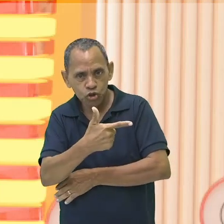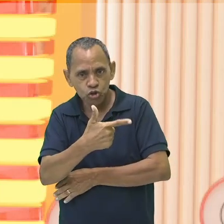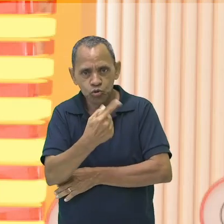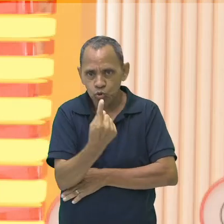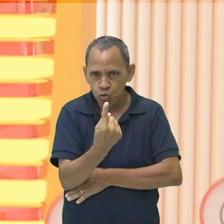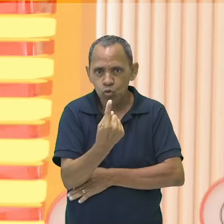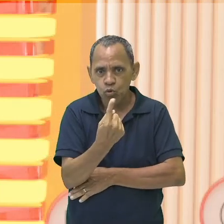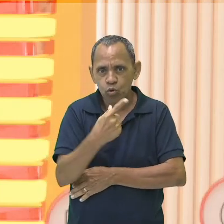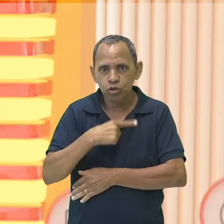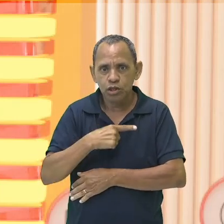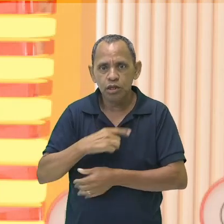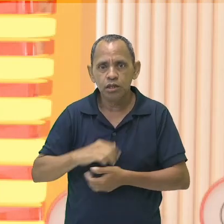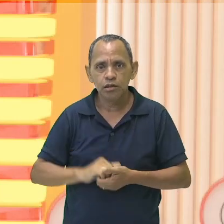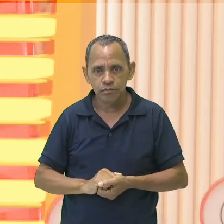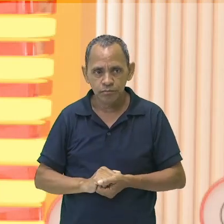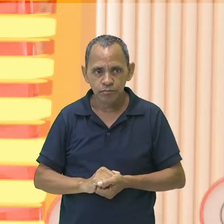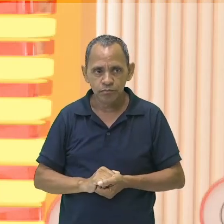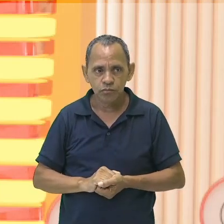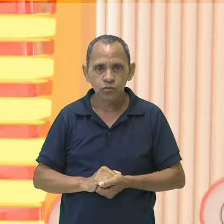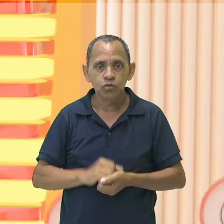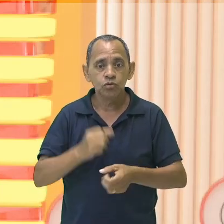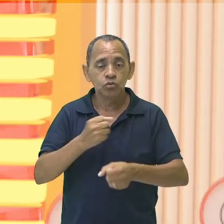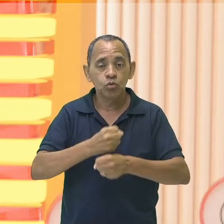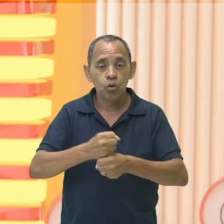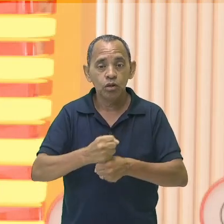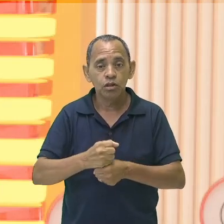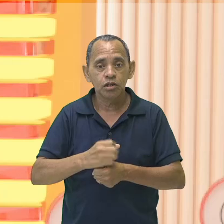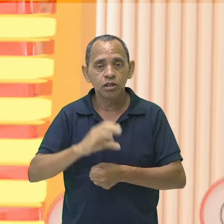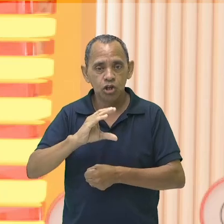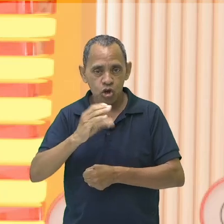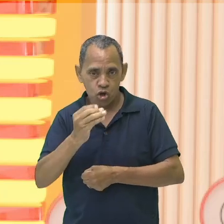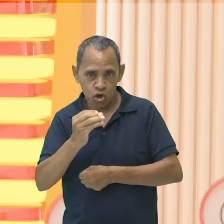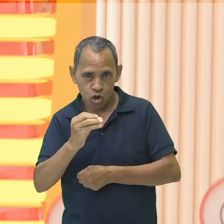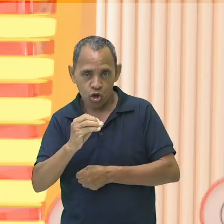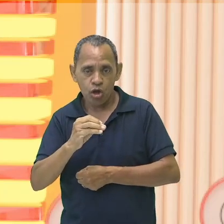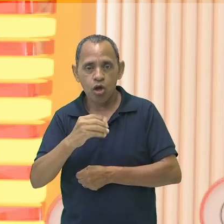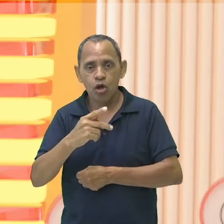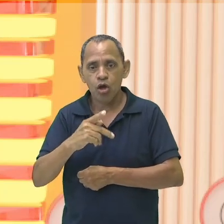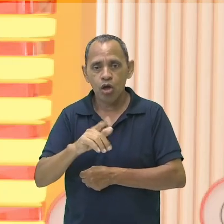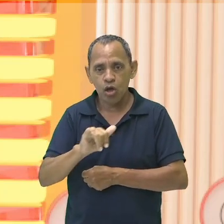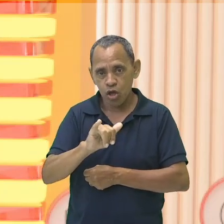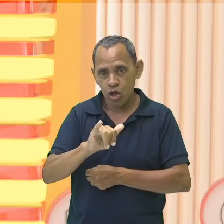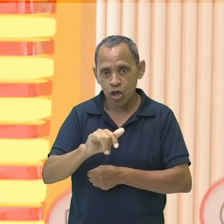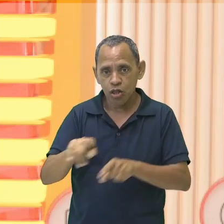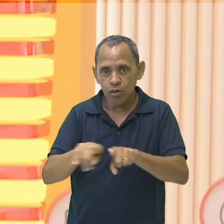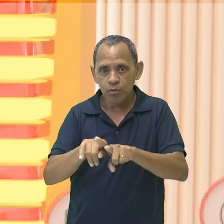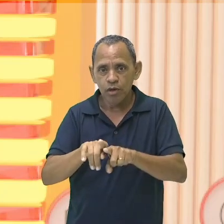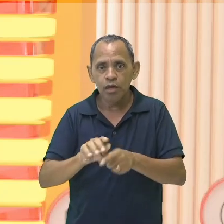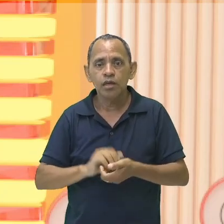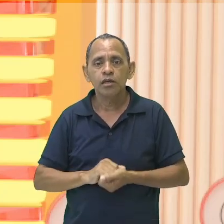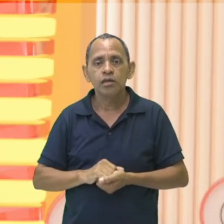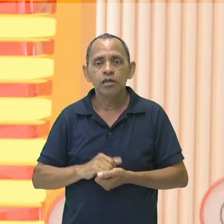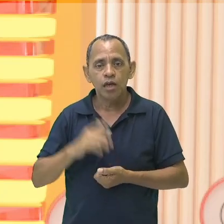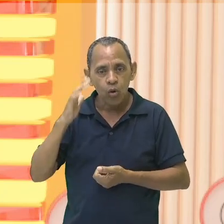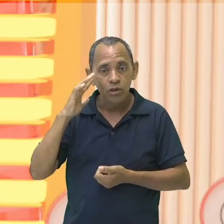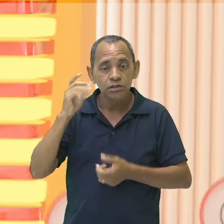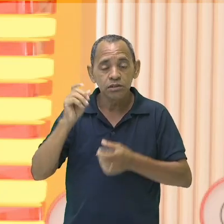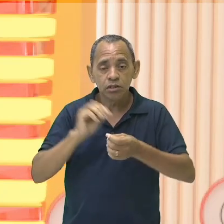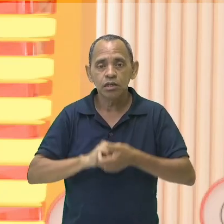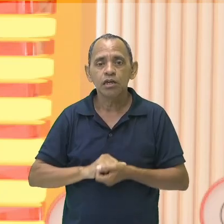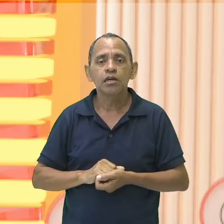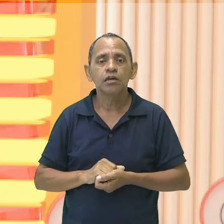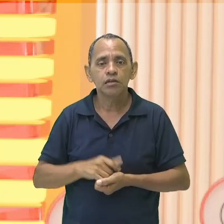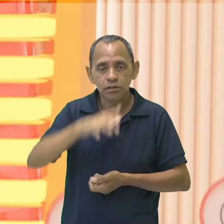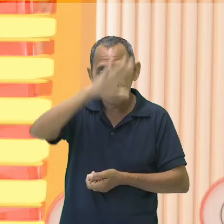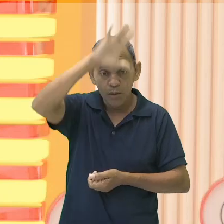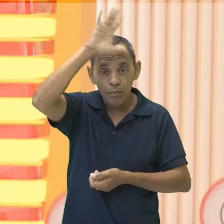por exemplo, a COP, que, inclusive, no ano corrente, vai acontecer aqui na Amazônia, né, na cidade de Belém, que é a capital do estado